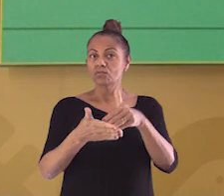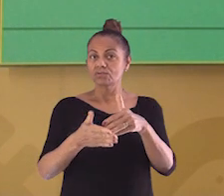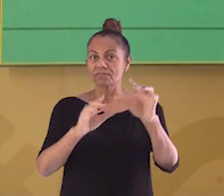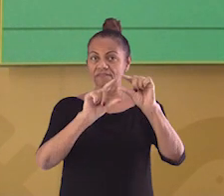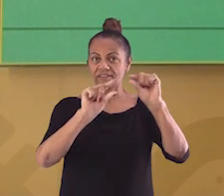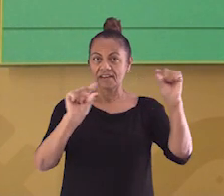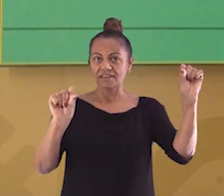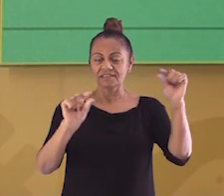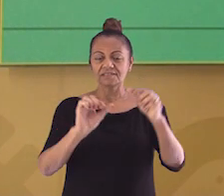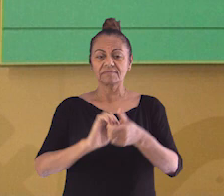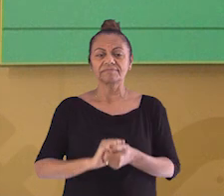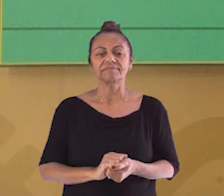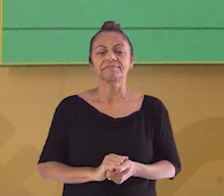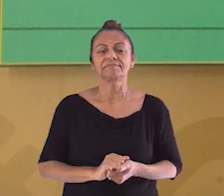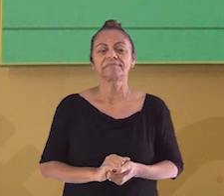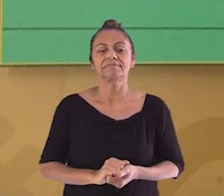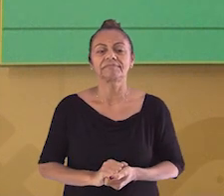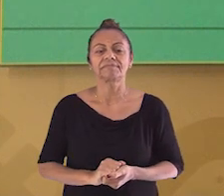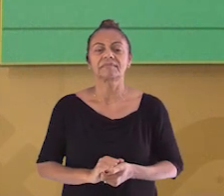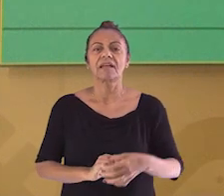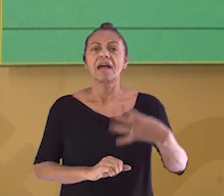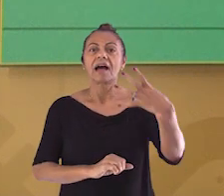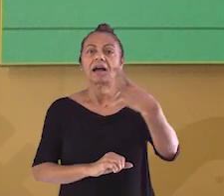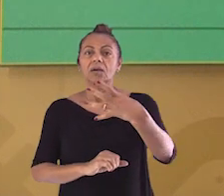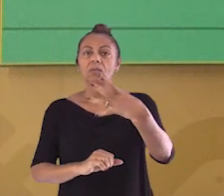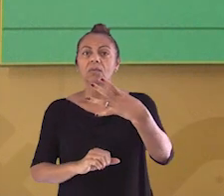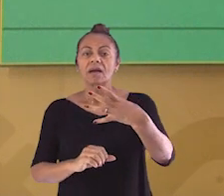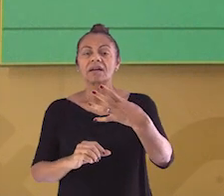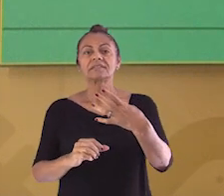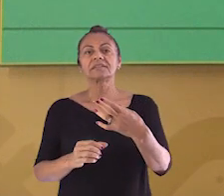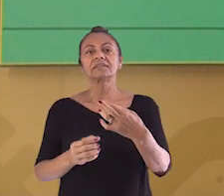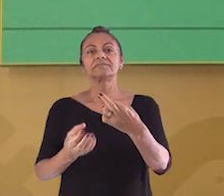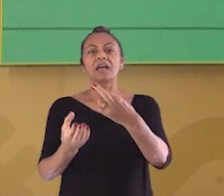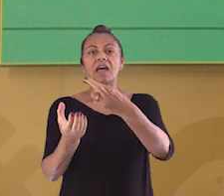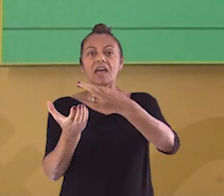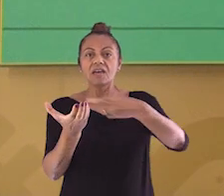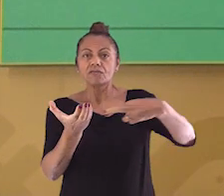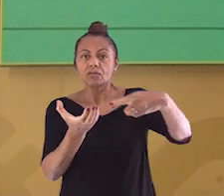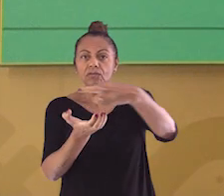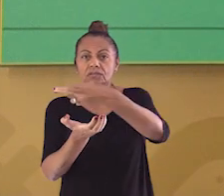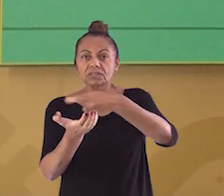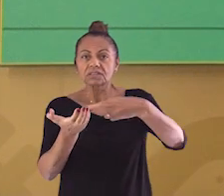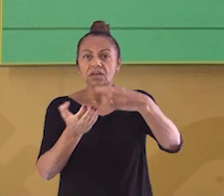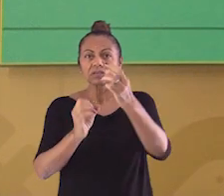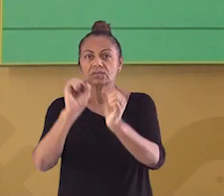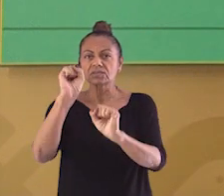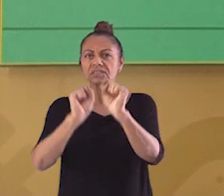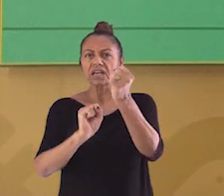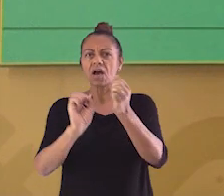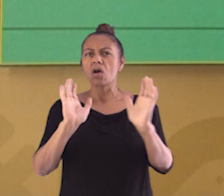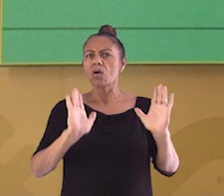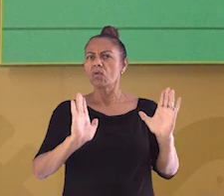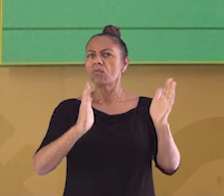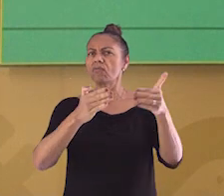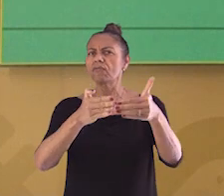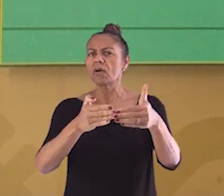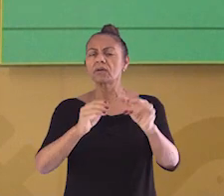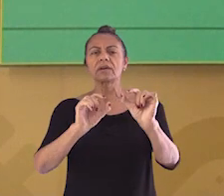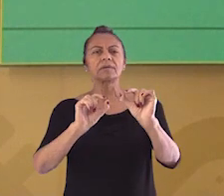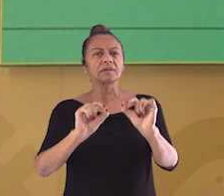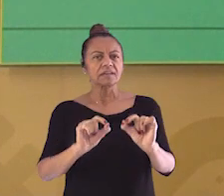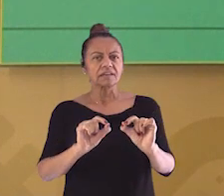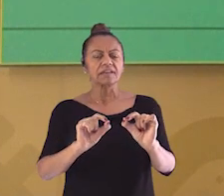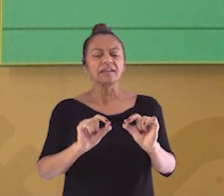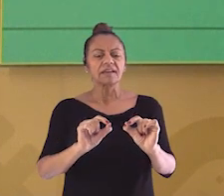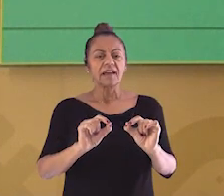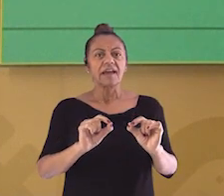é: o foco da quarta revolução industrial é agilizar o nível e a qualidade